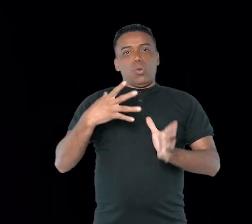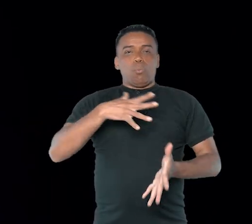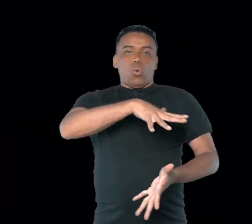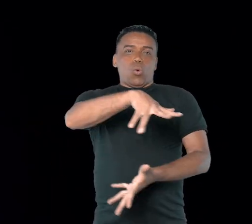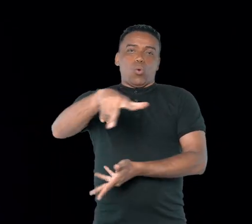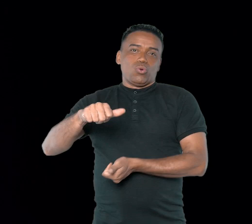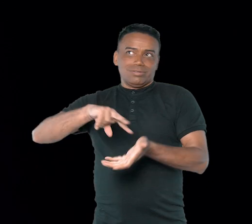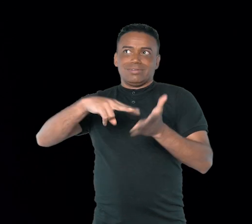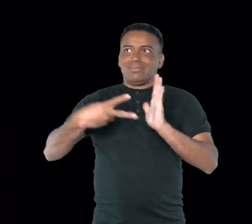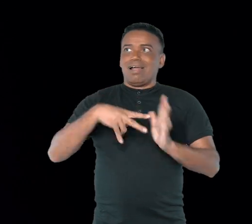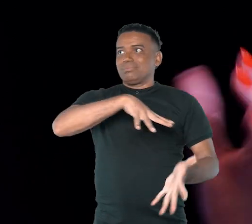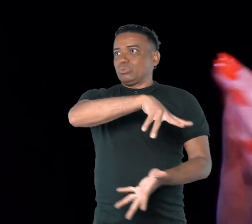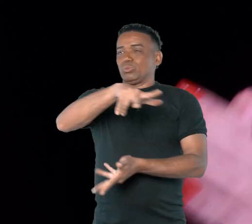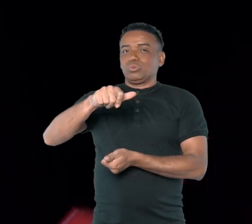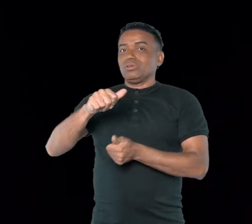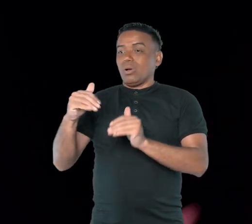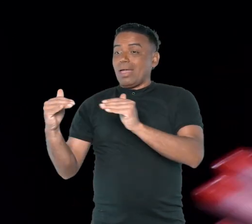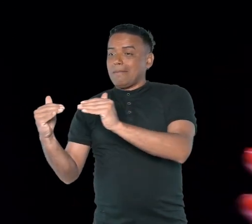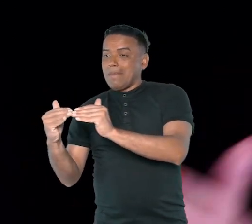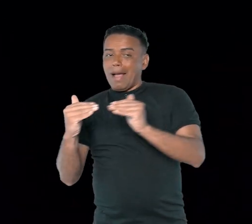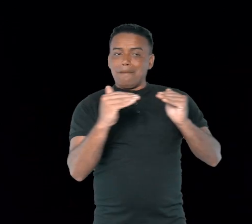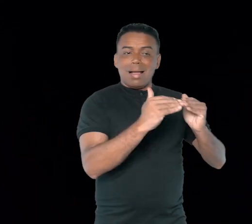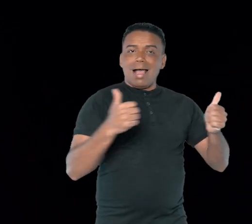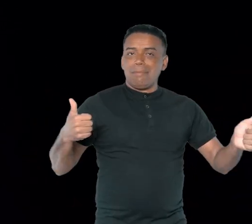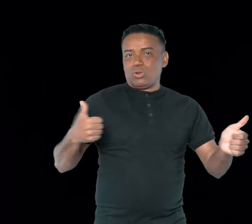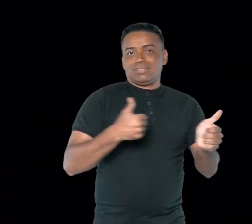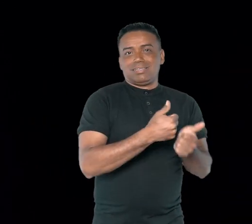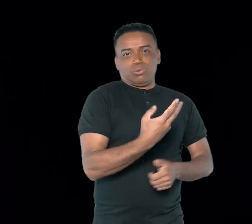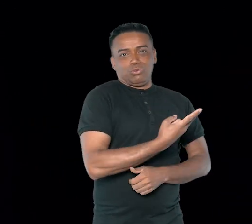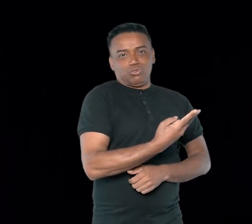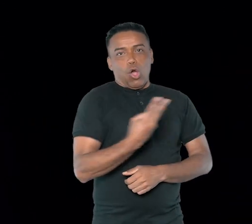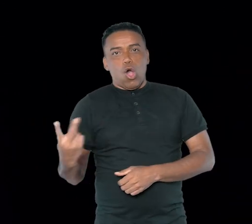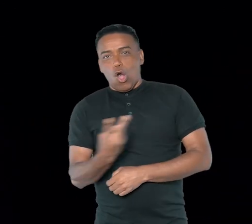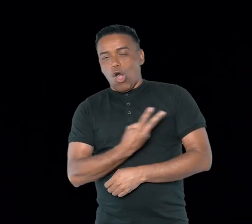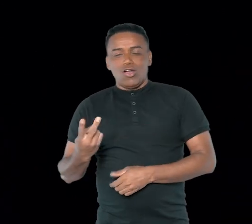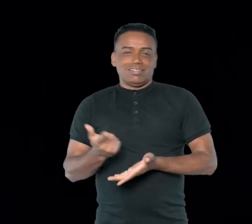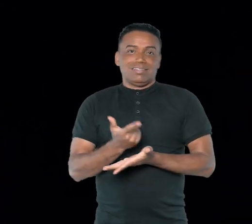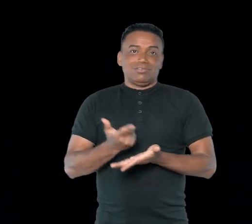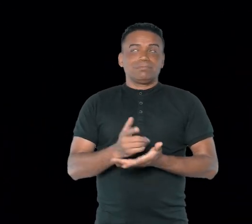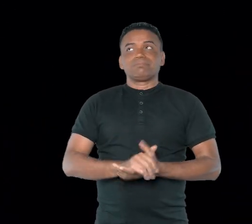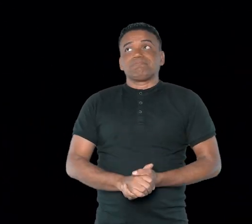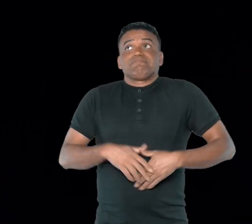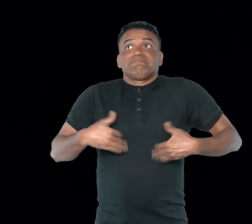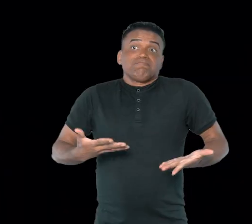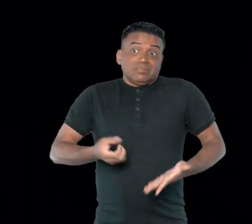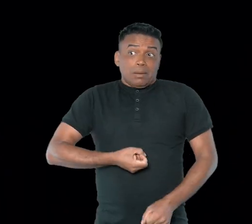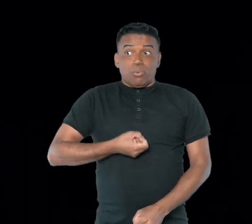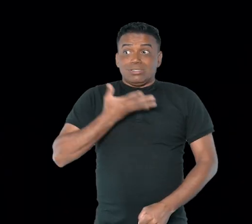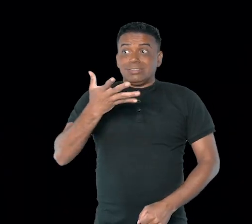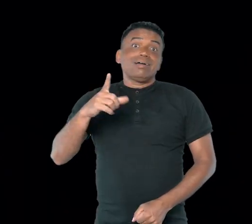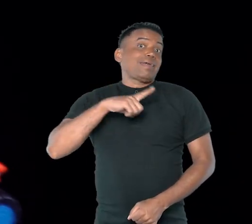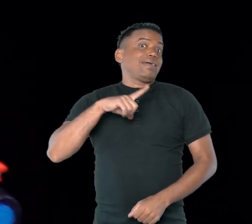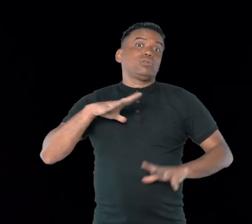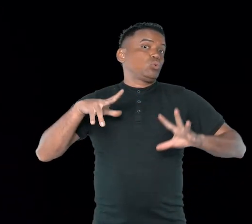essa talvez seja a semelhança, seja o que aproxima esses dois livros assim. E quanto à poesia, eu acho que ela atravessa tudo que eu